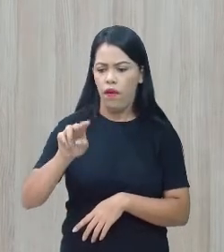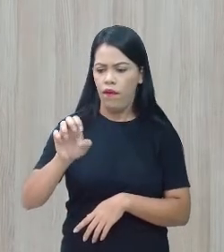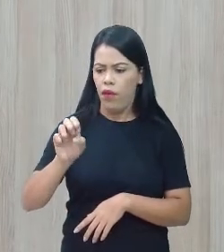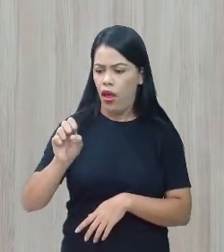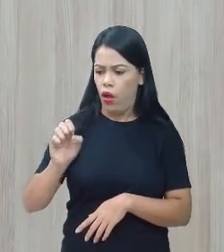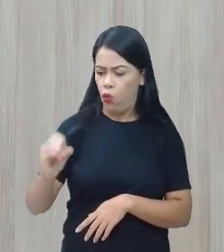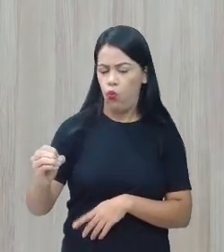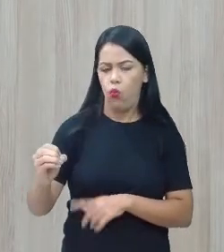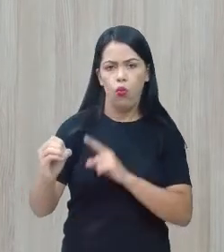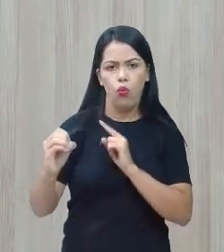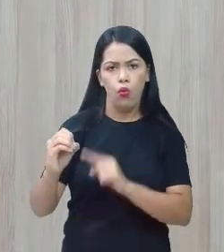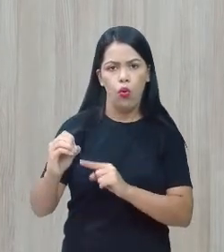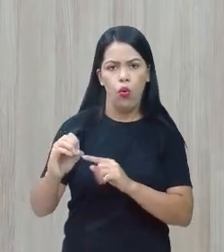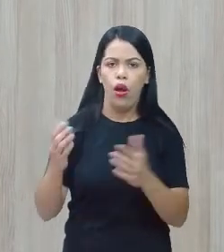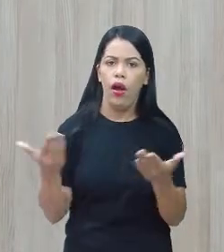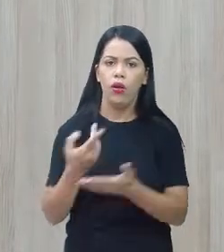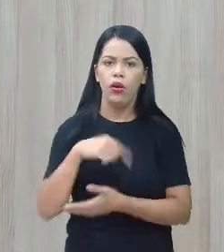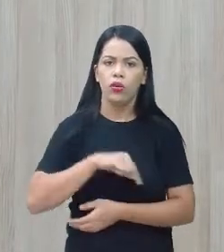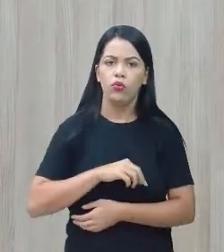gente usa com V-E-U.